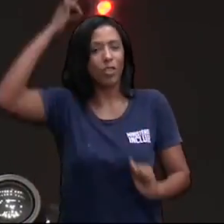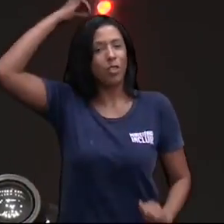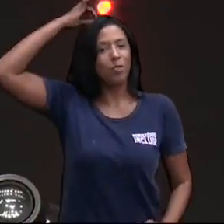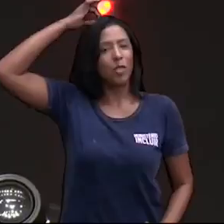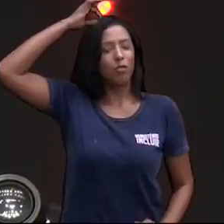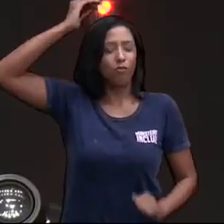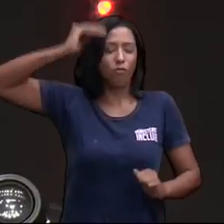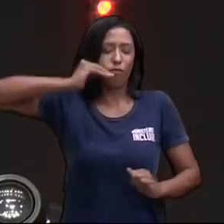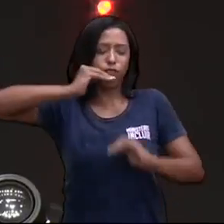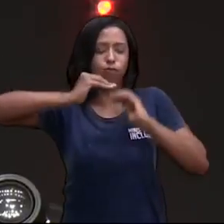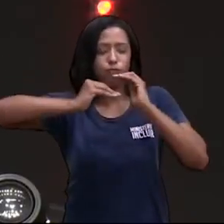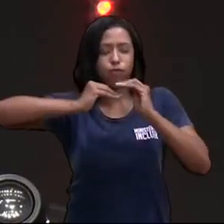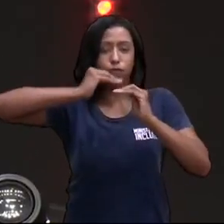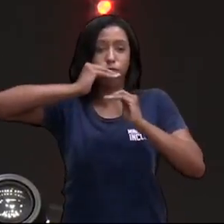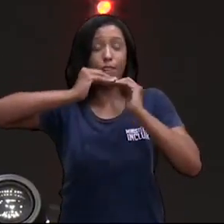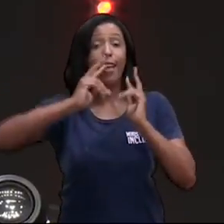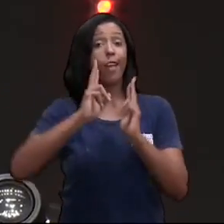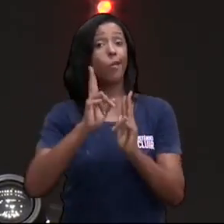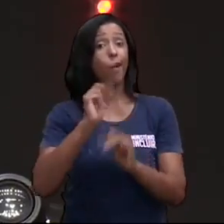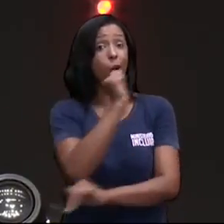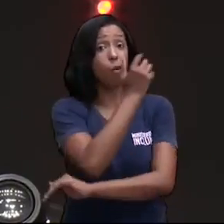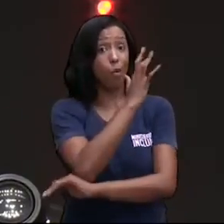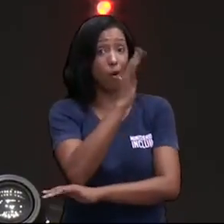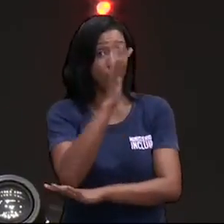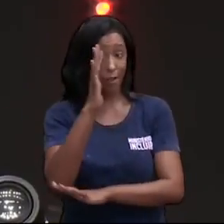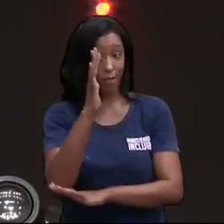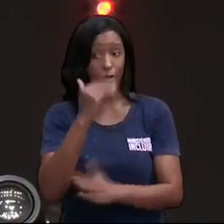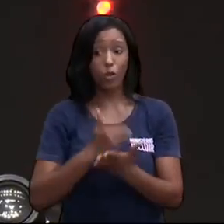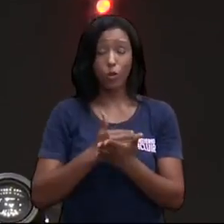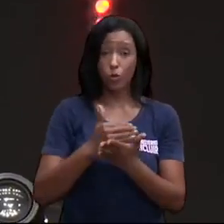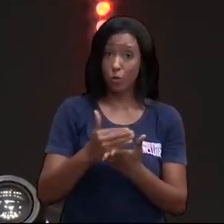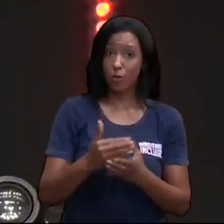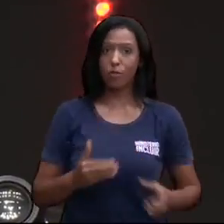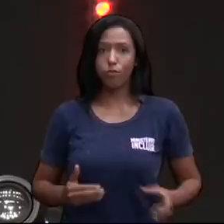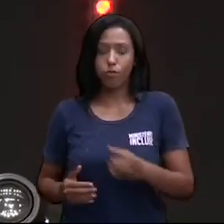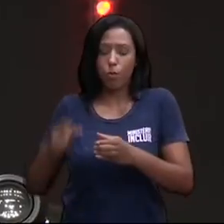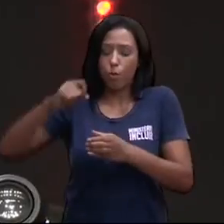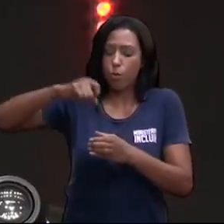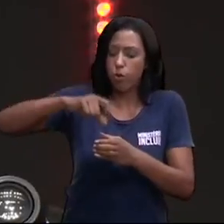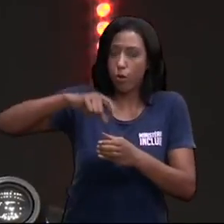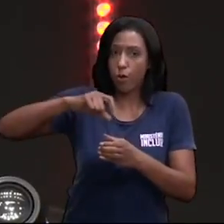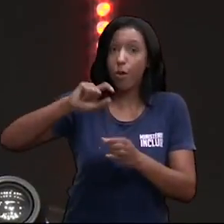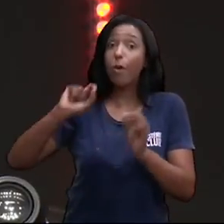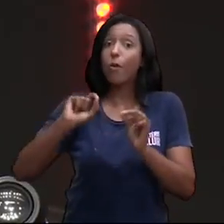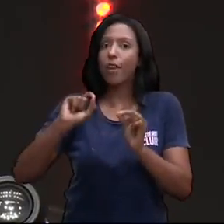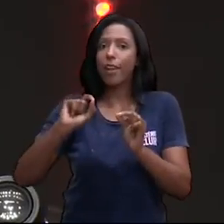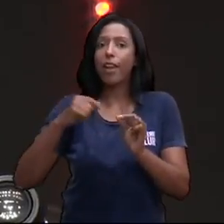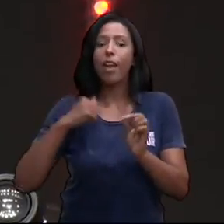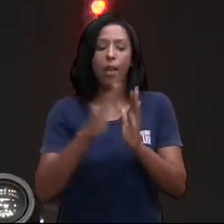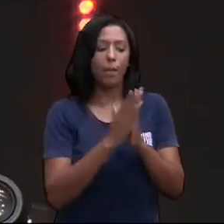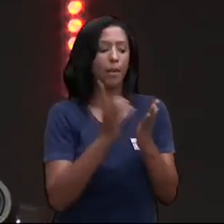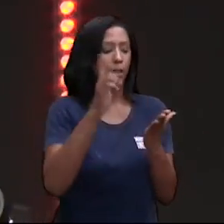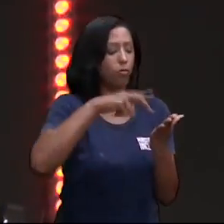é uma semente é quando a palavra de Deus chega no teu coração depois é só que você